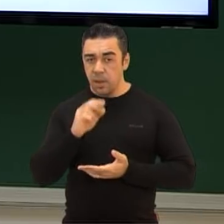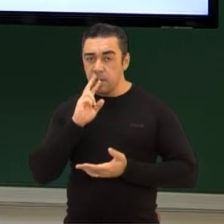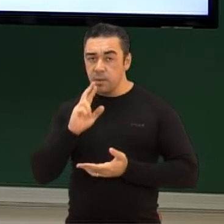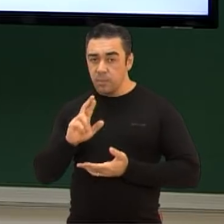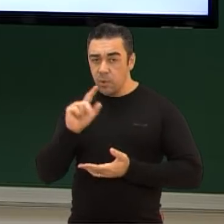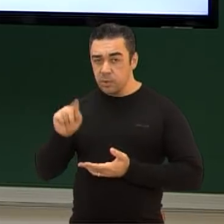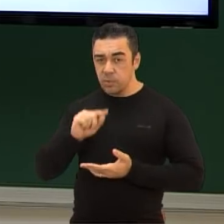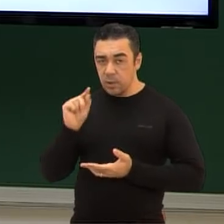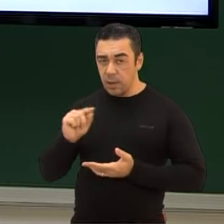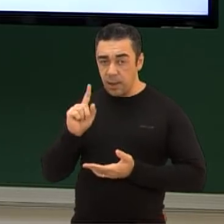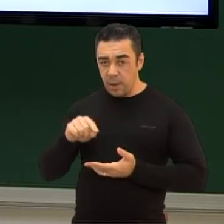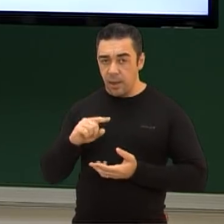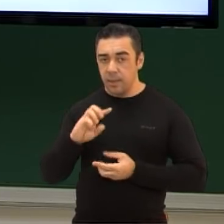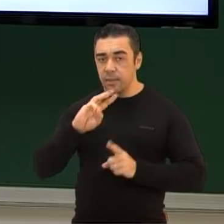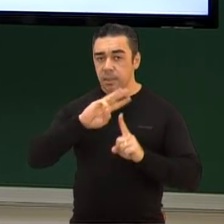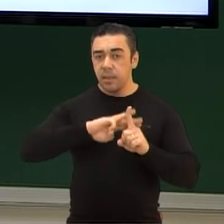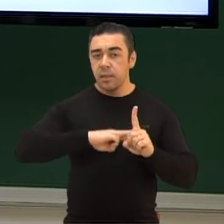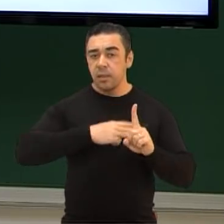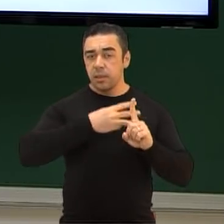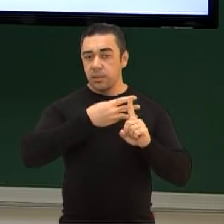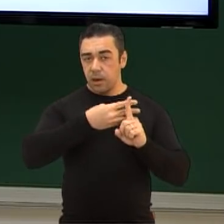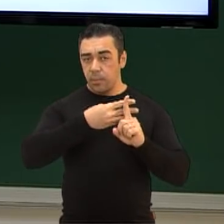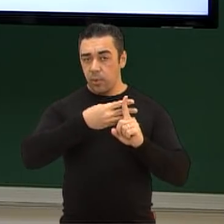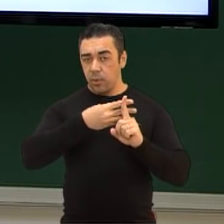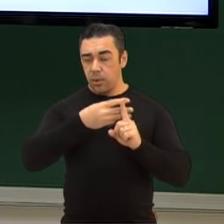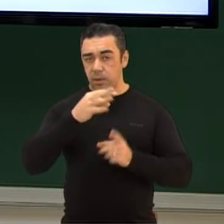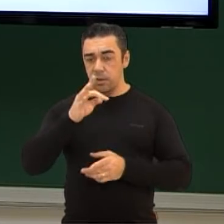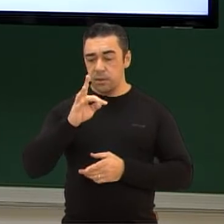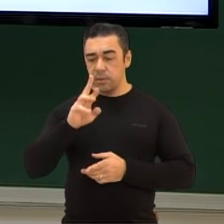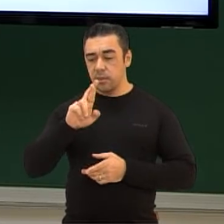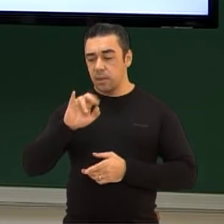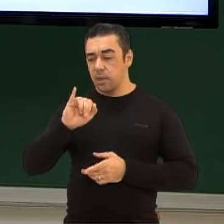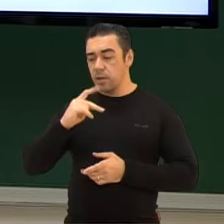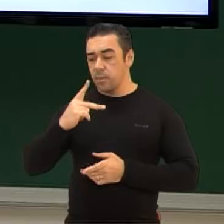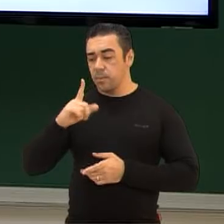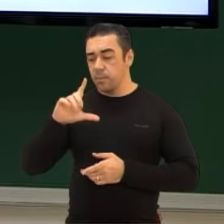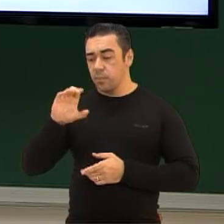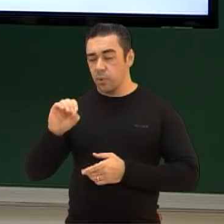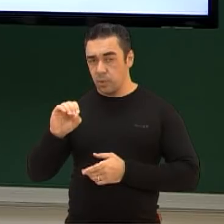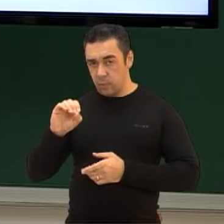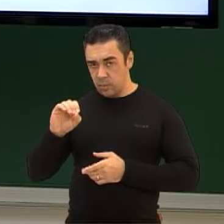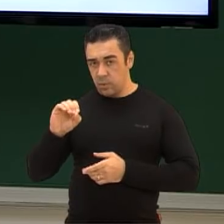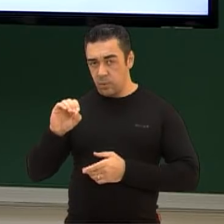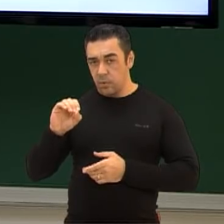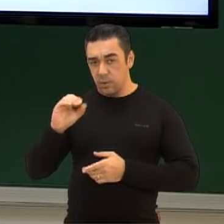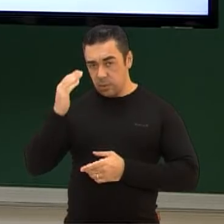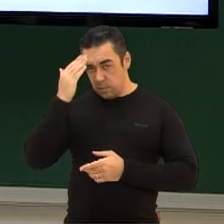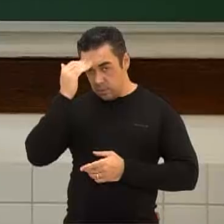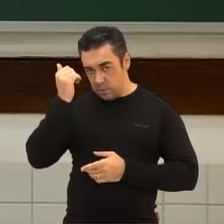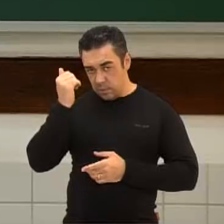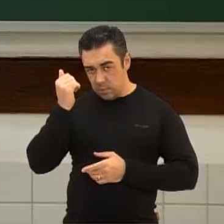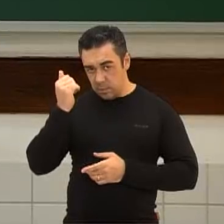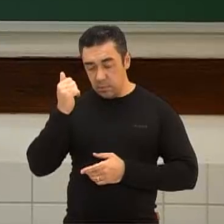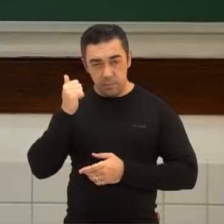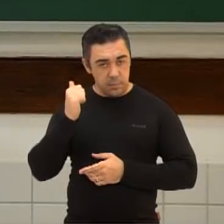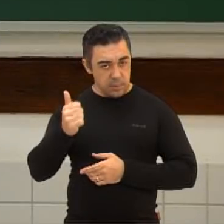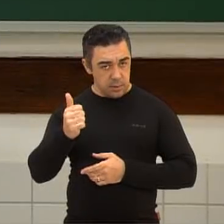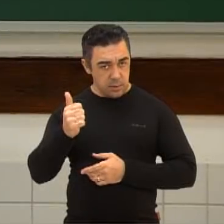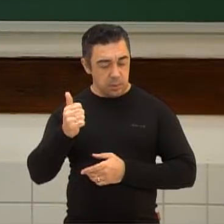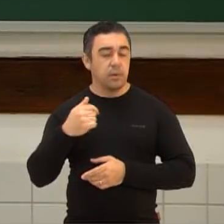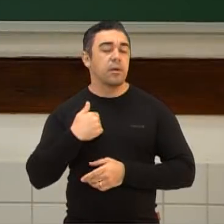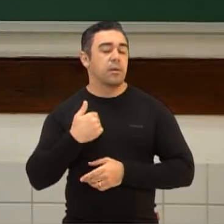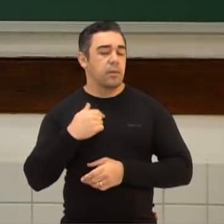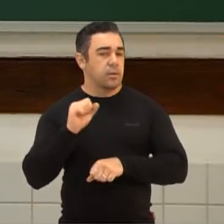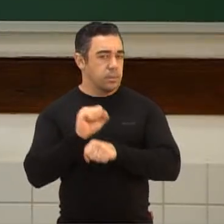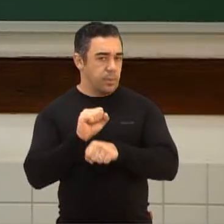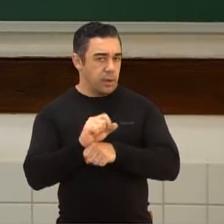correspondente a 3. Por quê? Nós estamos falando de triplo. 3 vezes estamos multiplicando esses valores. Beleza?